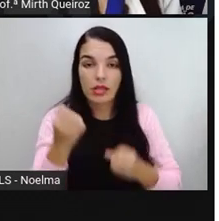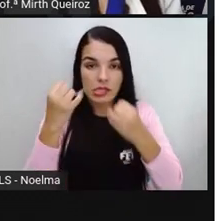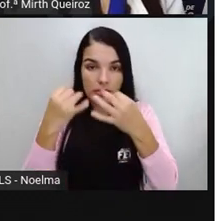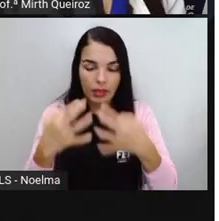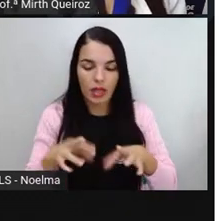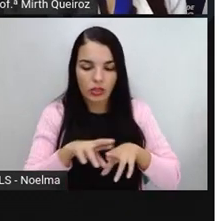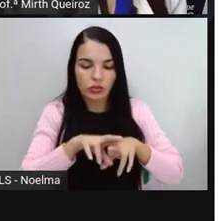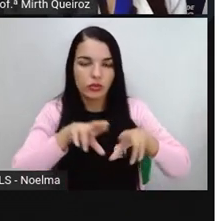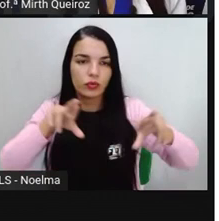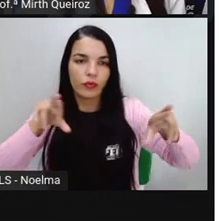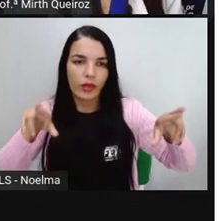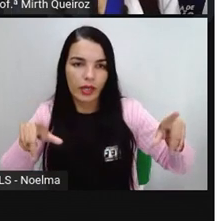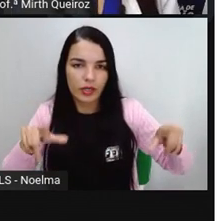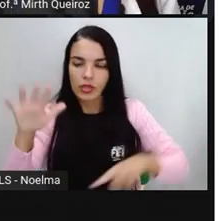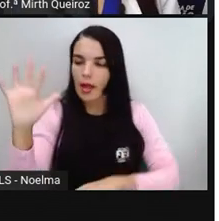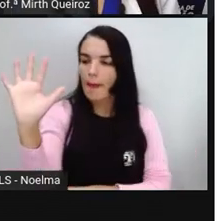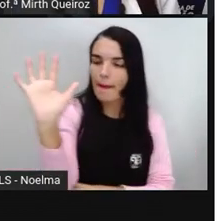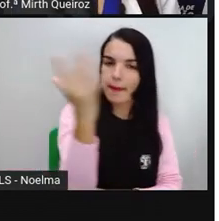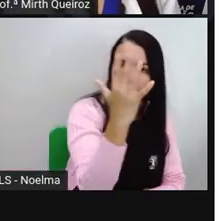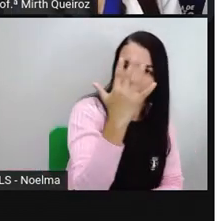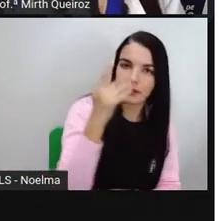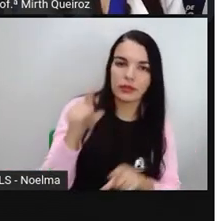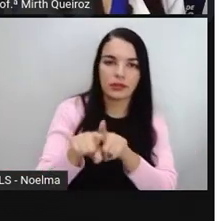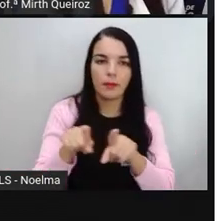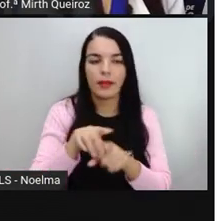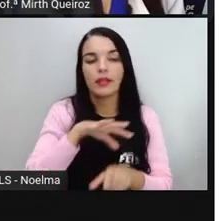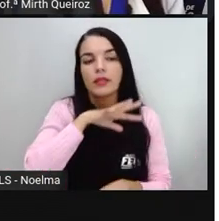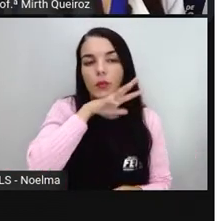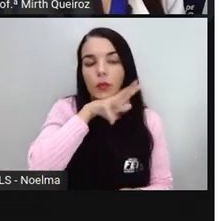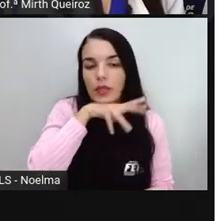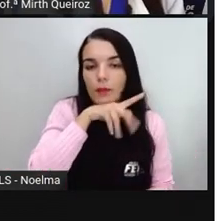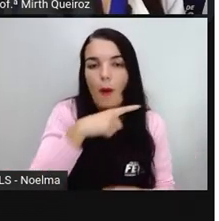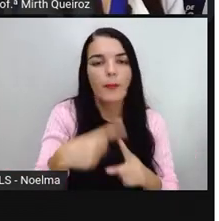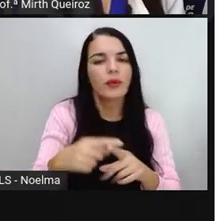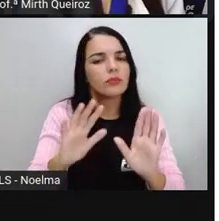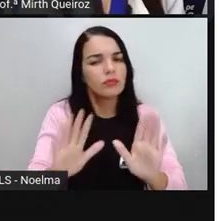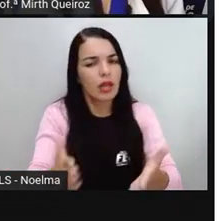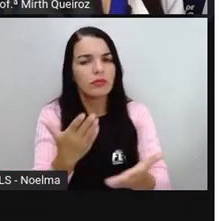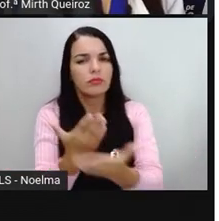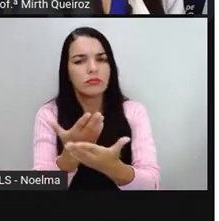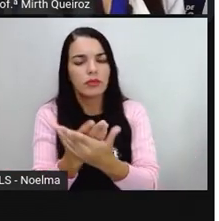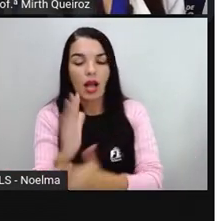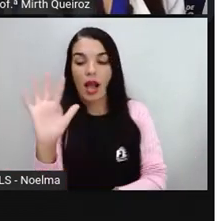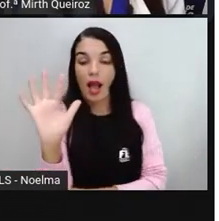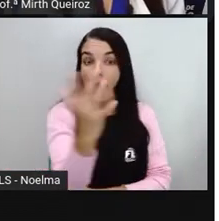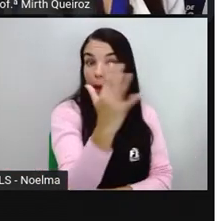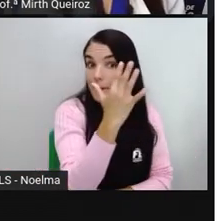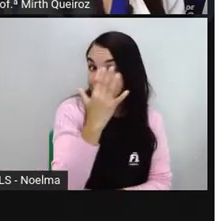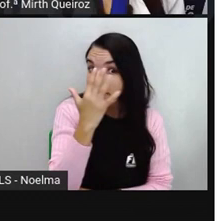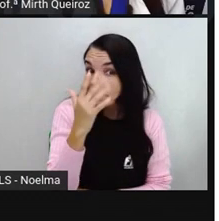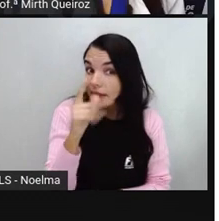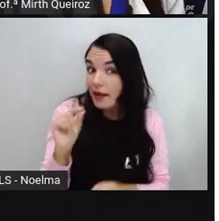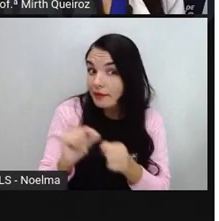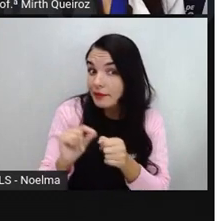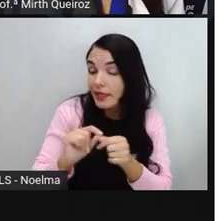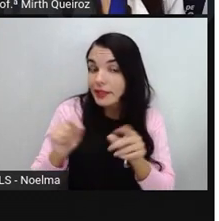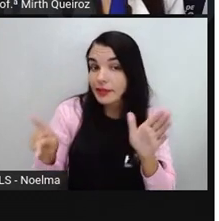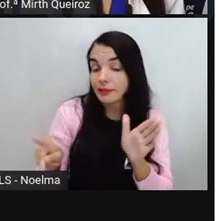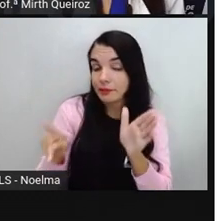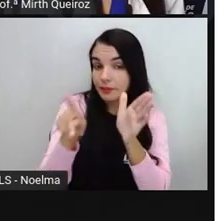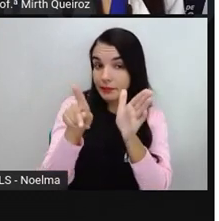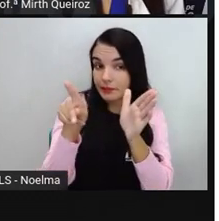diferente na planta e no animal. Uma vez que a gente já estudou que a planta ela é um tipo de